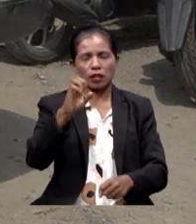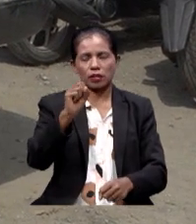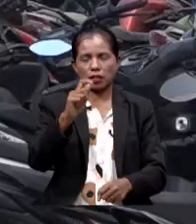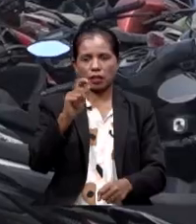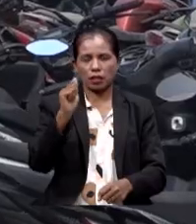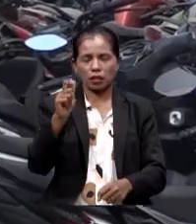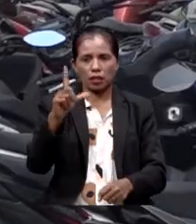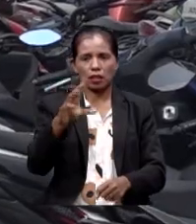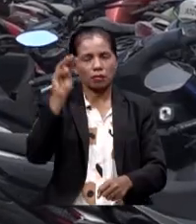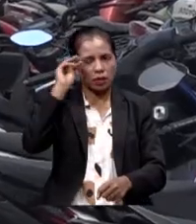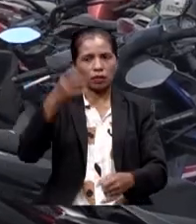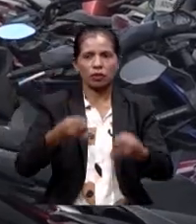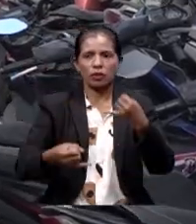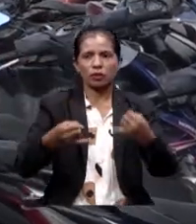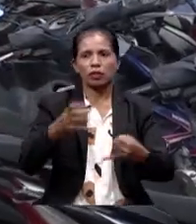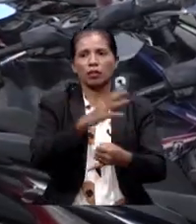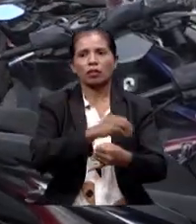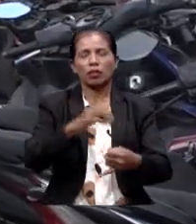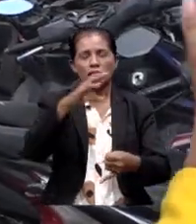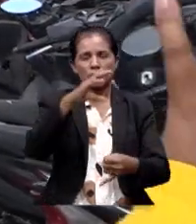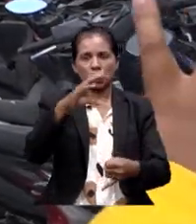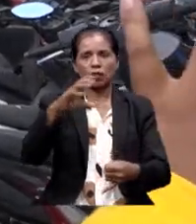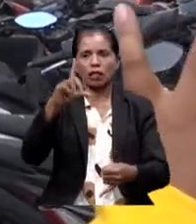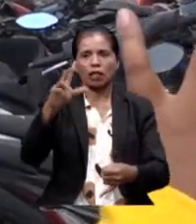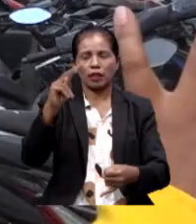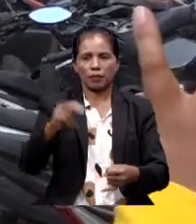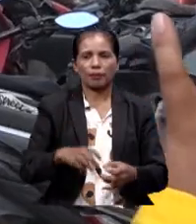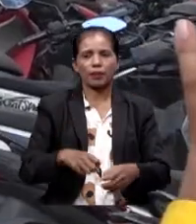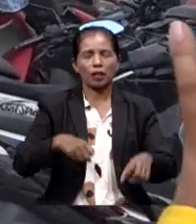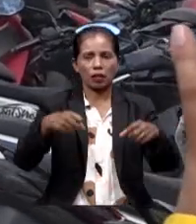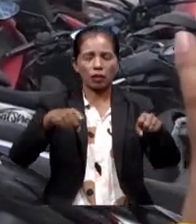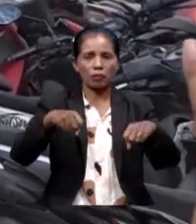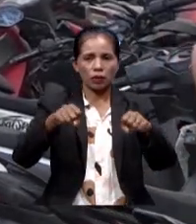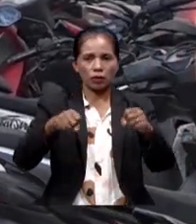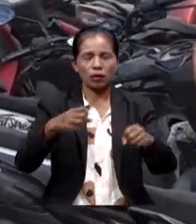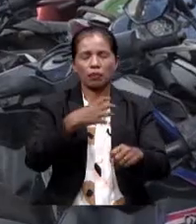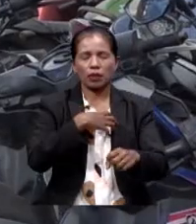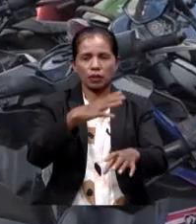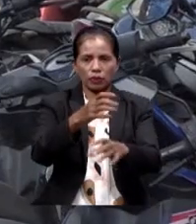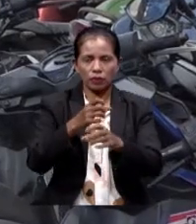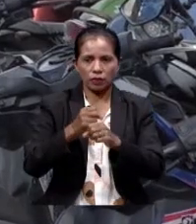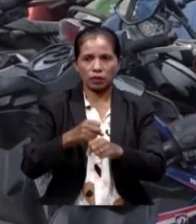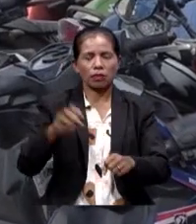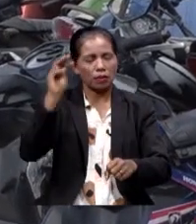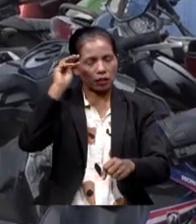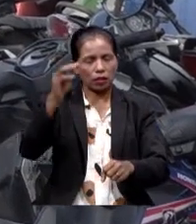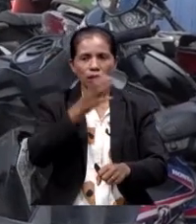ministério justiça no conselho combatente libertação nacional autorizada ne be penitele prende ro husi ministério agricultura no